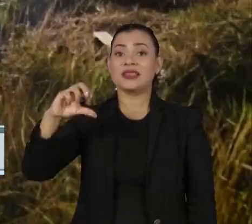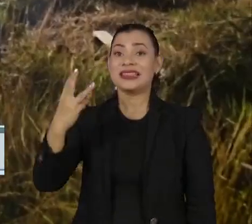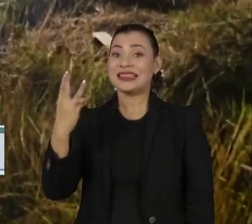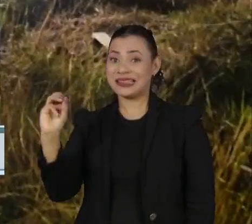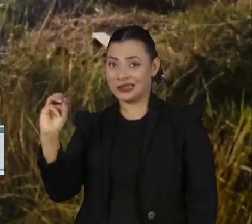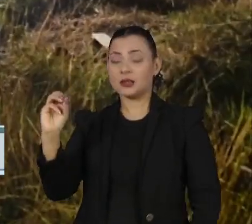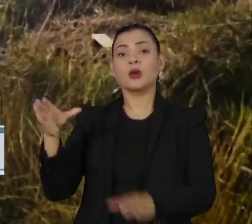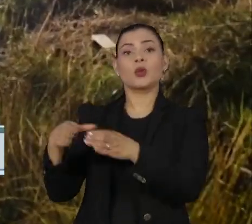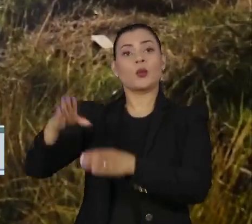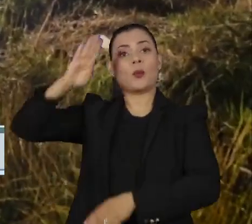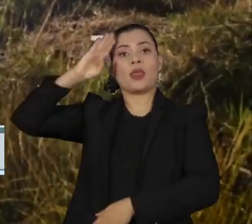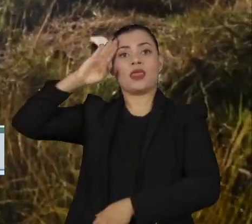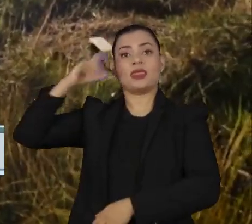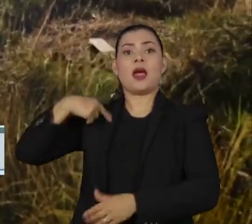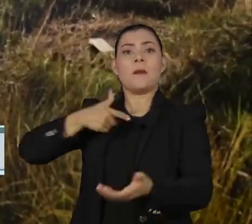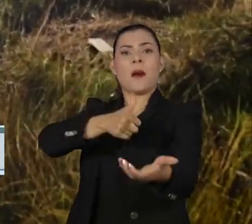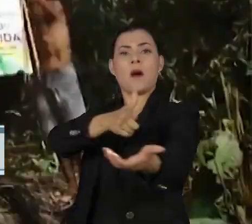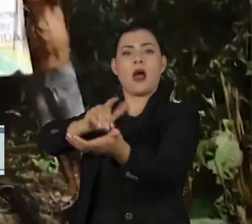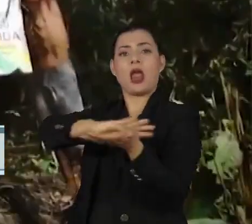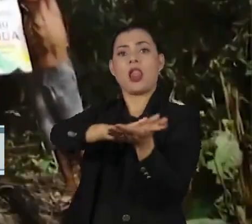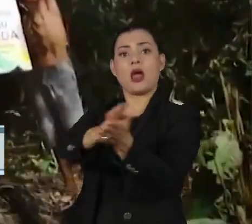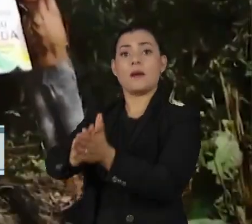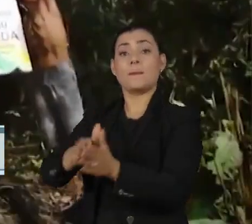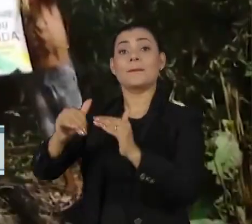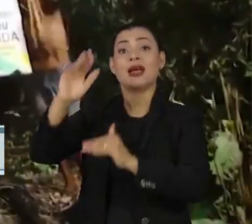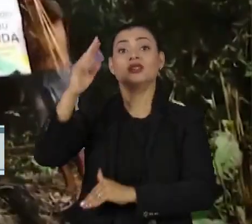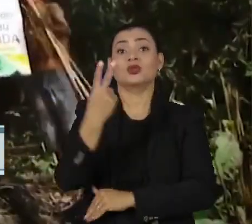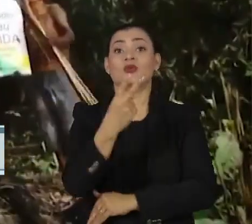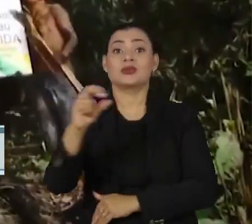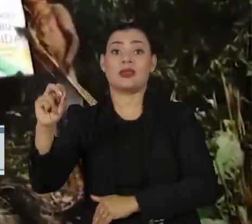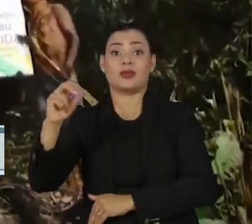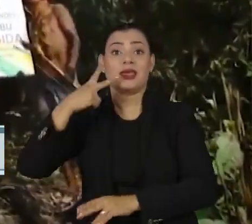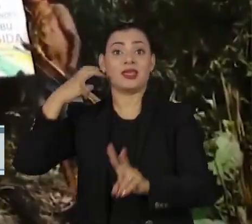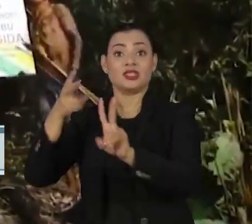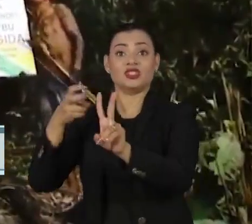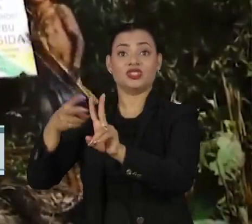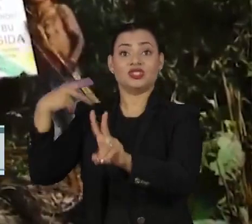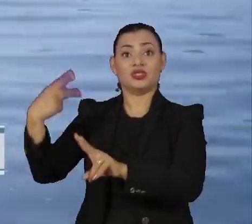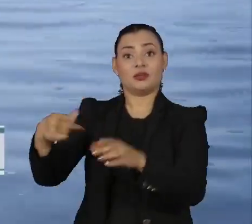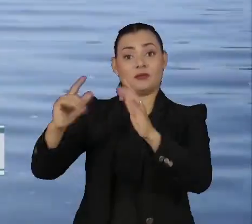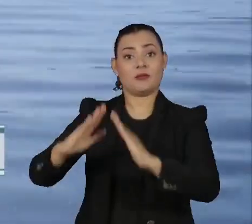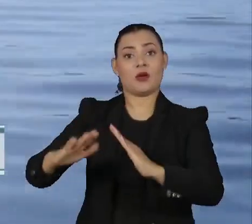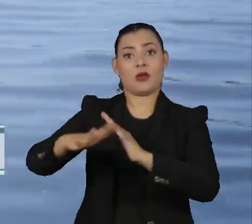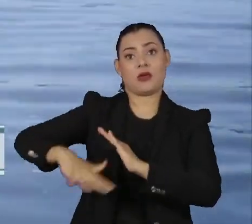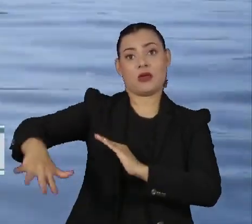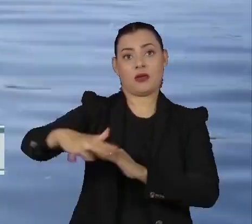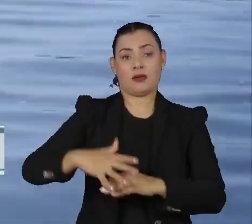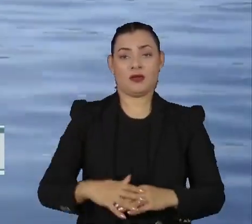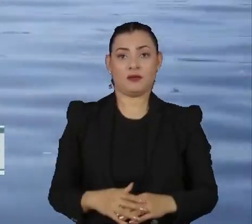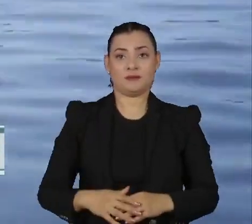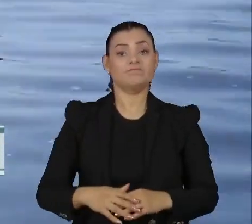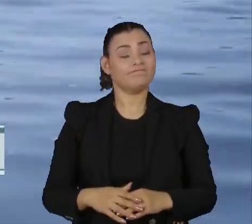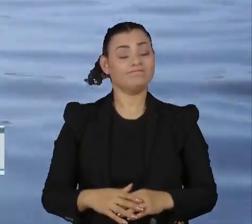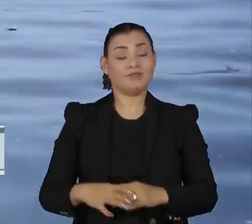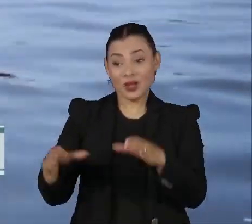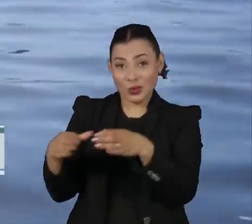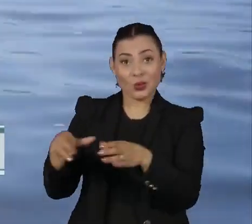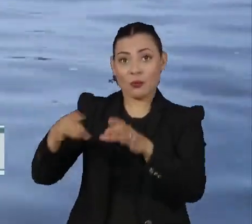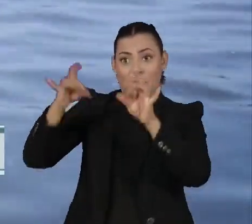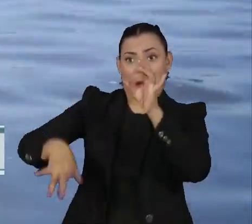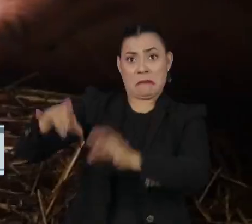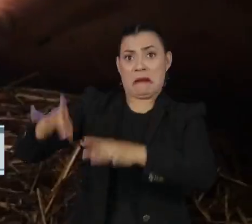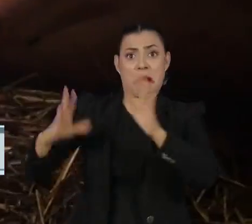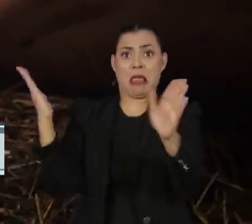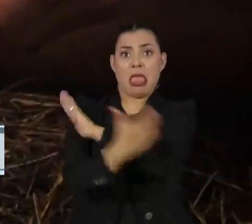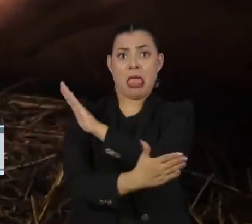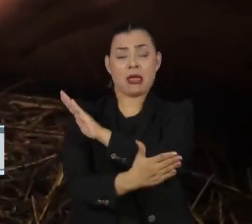grupo paramilitar assassinou mais de 200 indígenas que viviam na região. O restante da comunidade deixou o